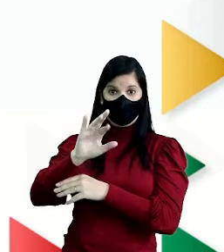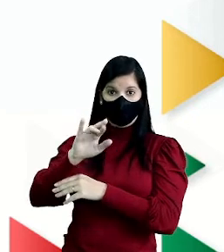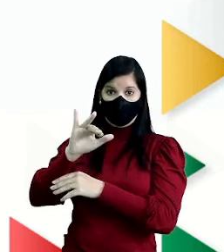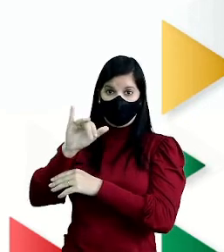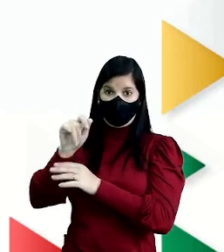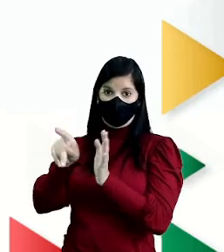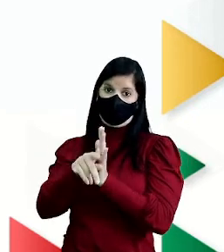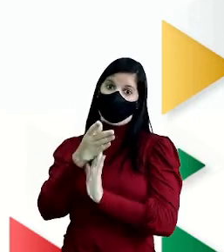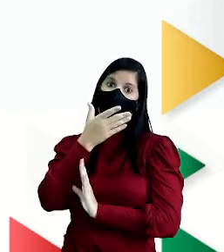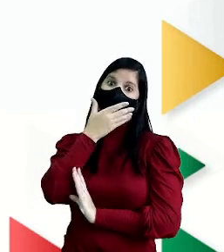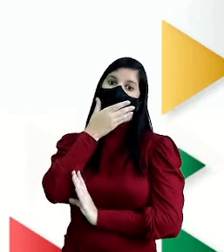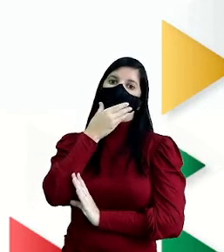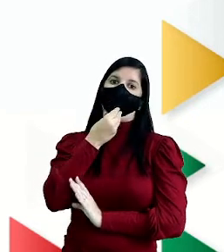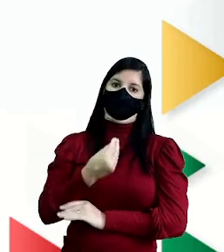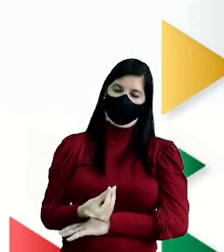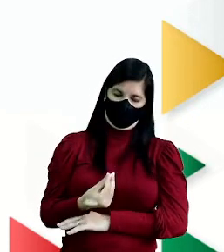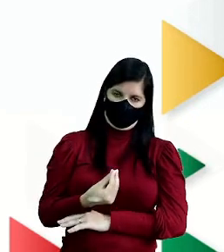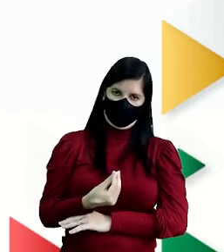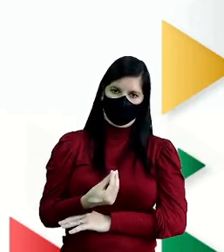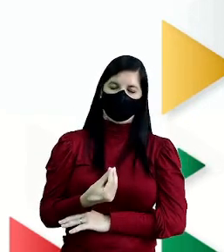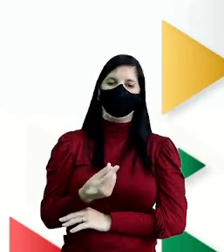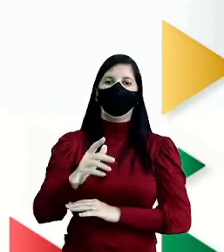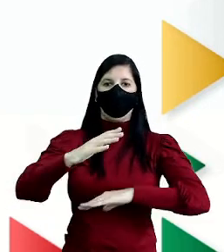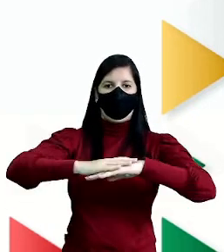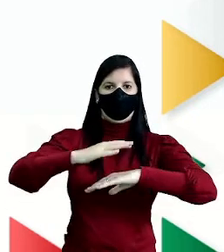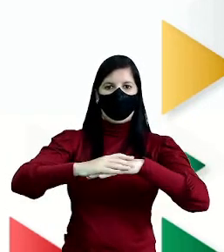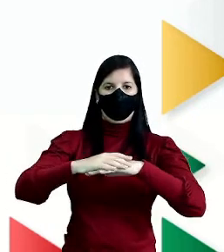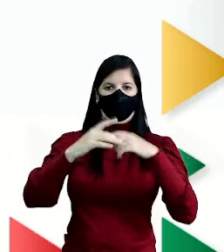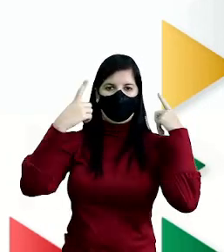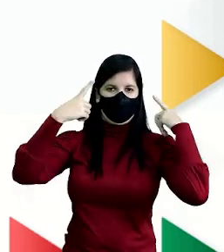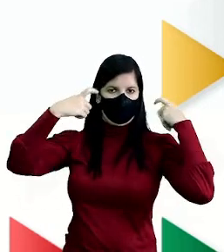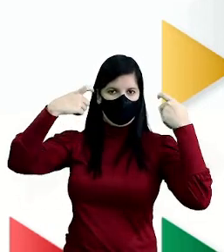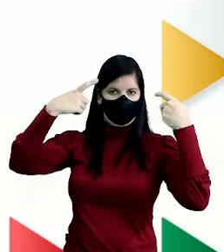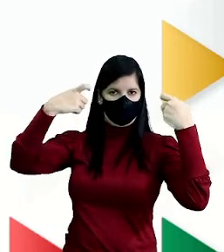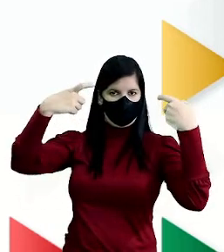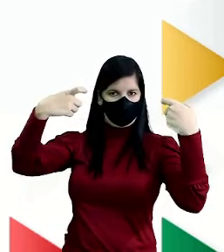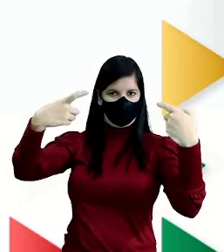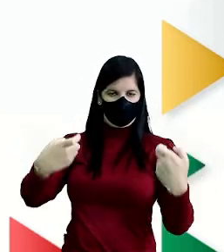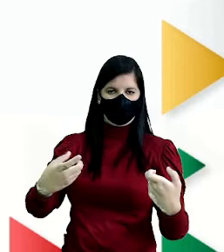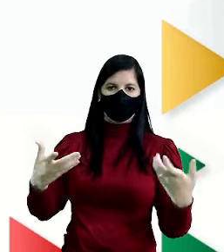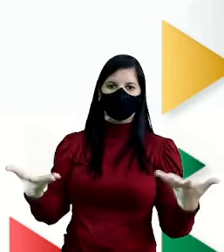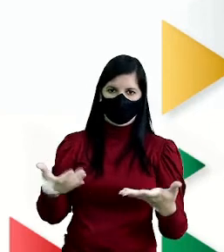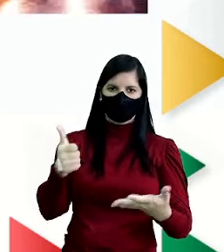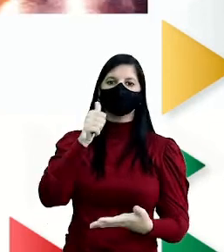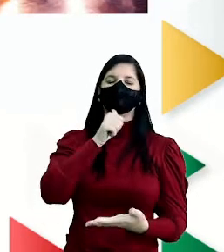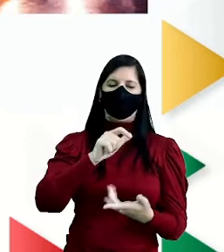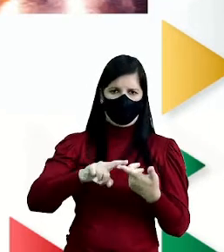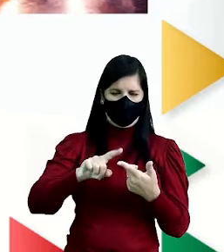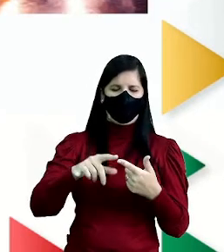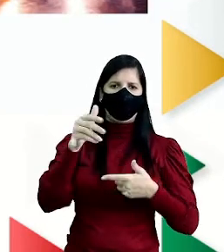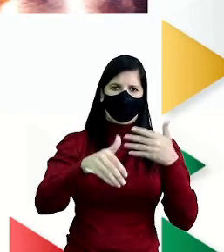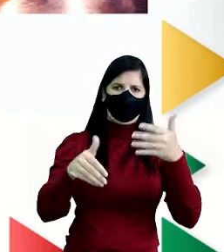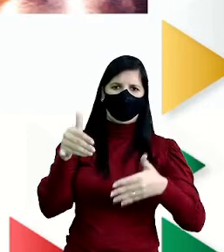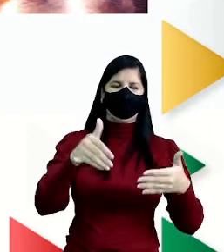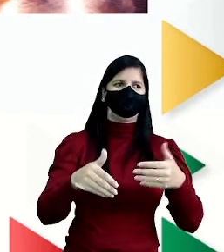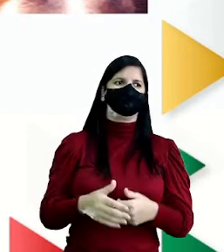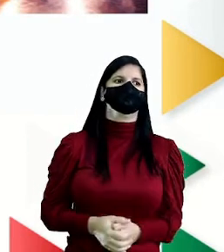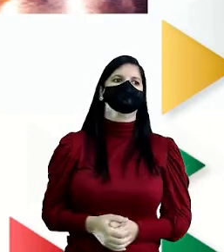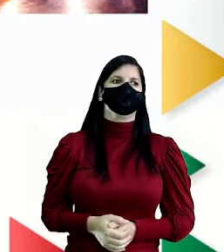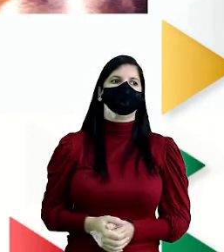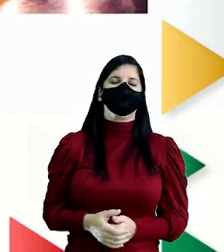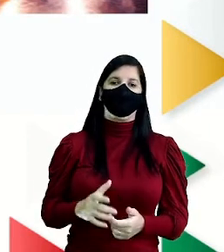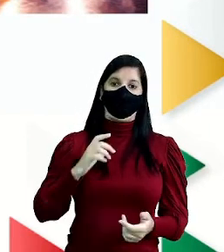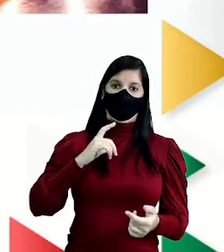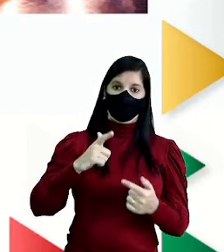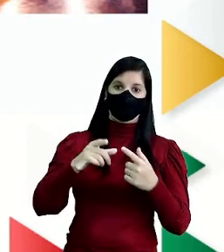exclusiva para homens, que era o ropak, era executado por guerreiros cossacos. Hoje as mulheres também participam. A dança